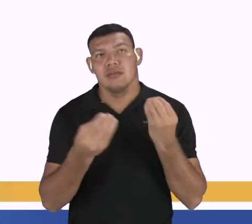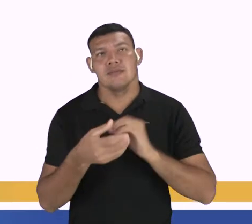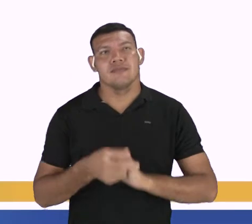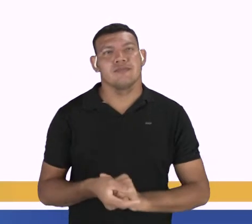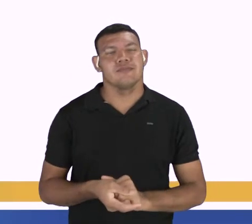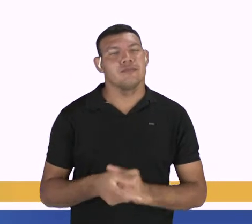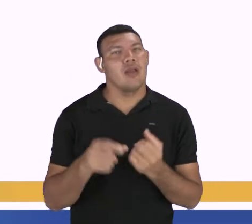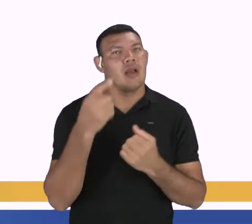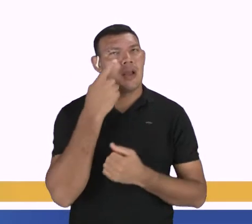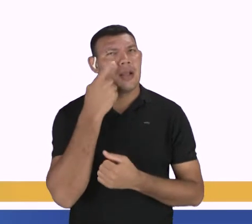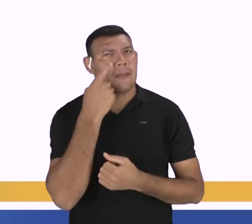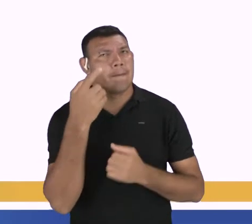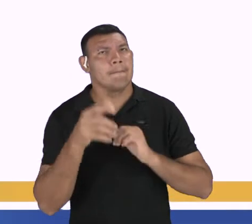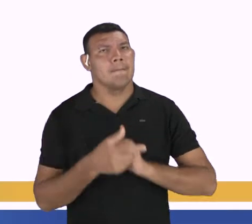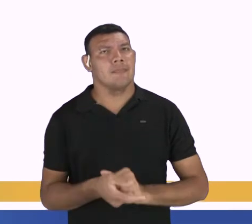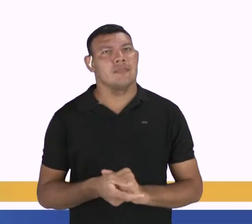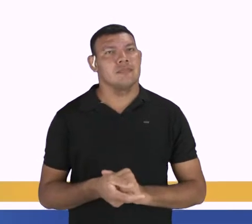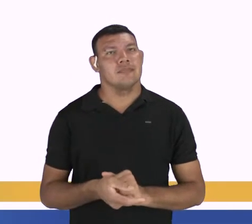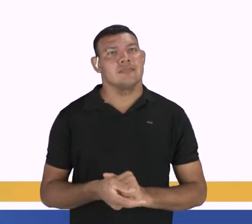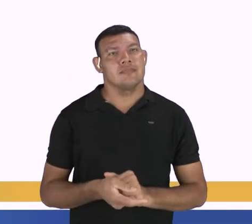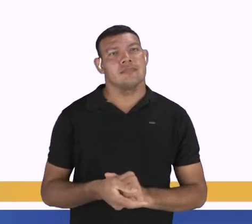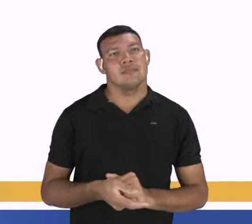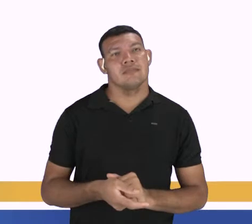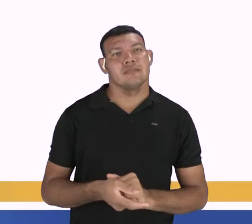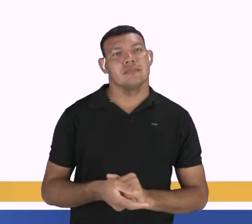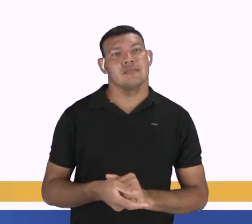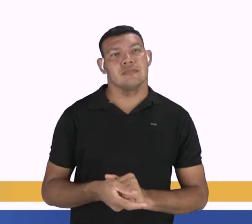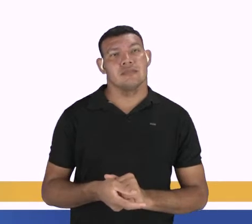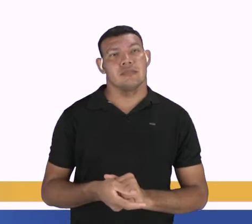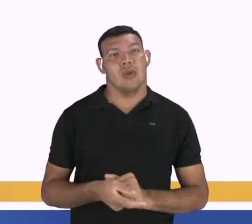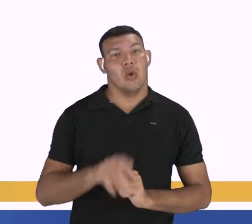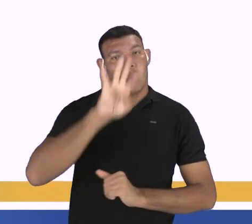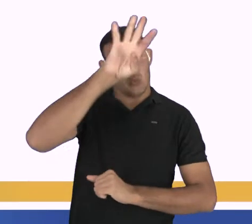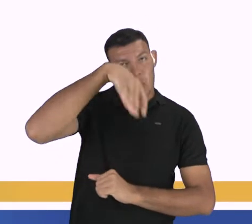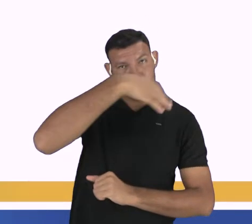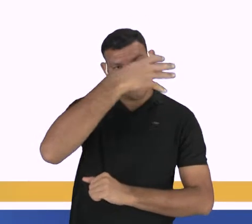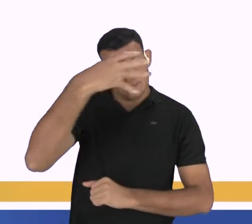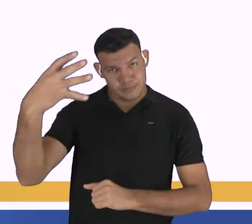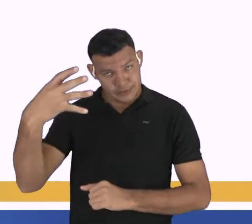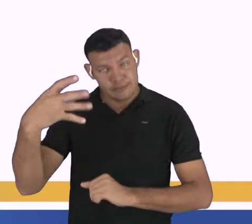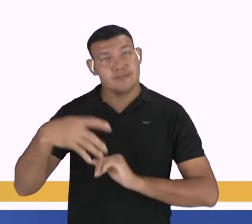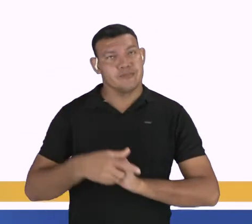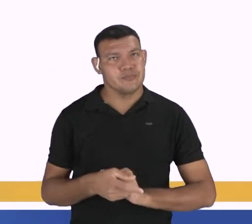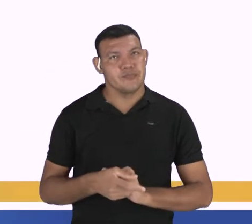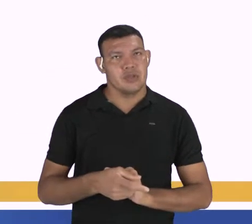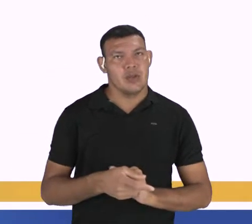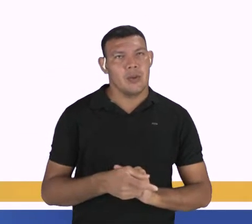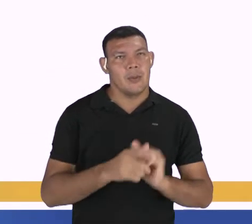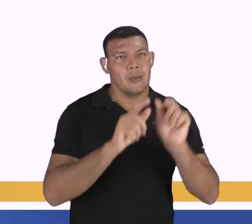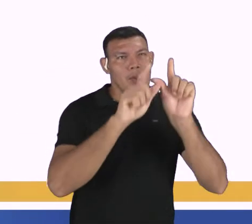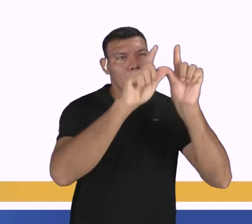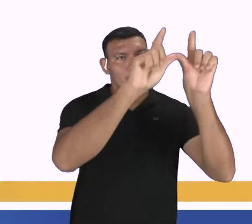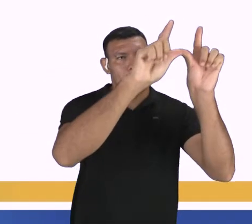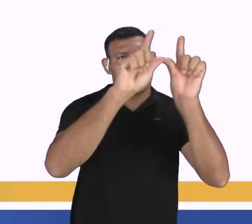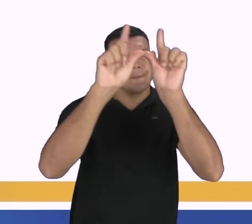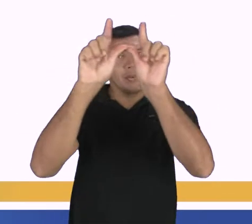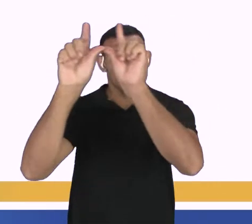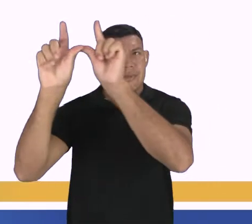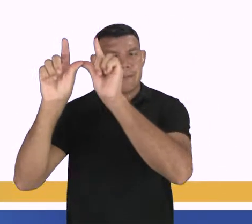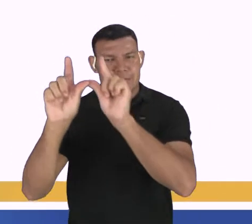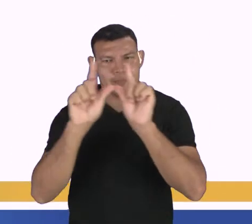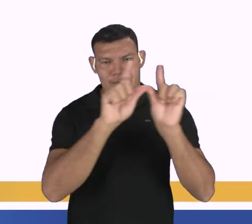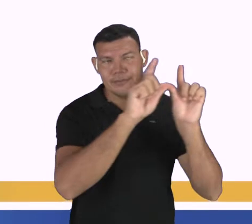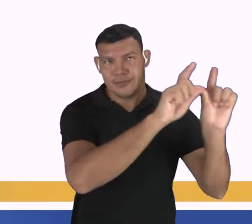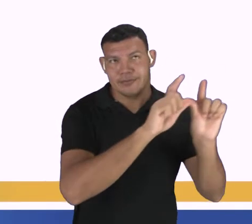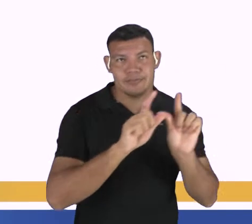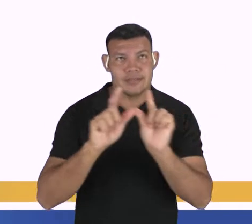aqui, observe que nós estamos em cima de uma malha quadriculada, certo? Formada por quadradinhos. E você lembra